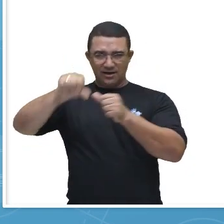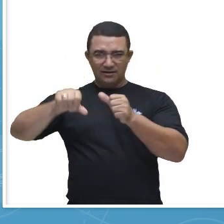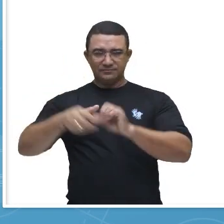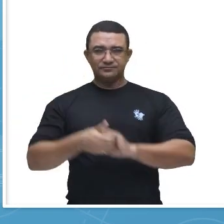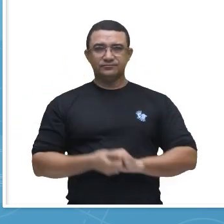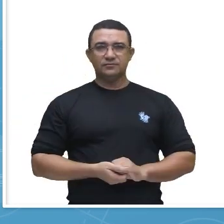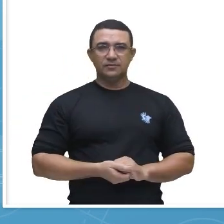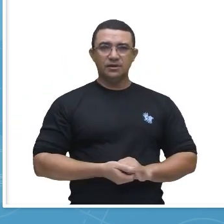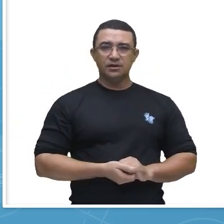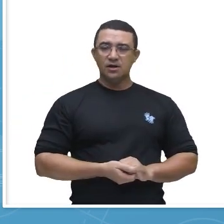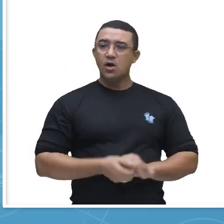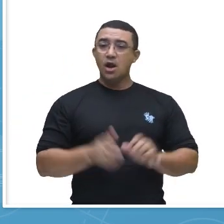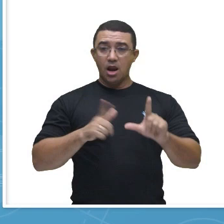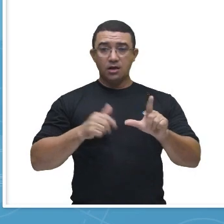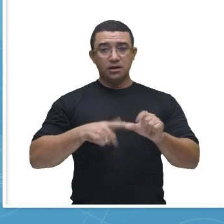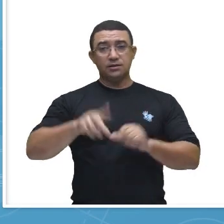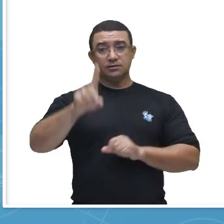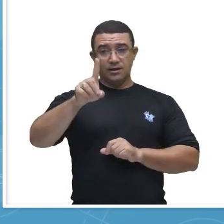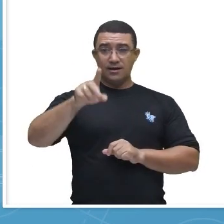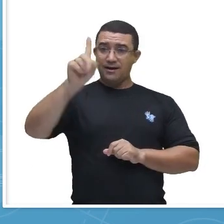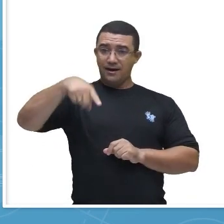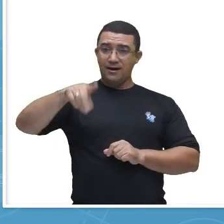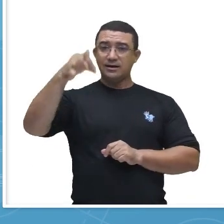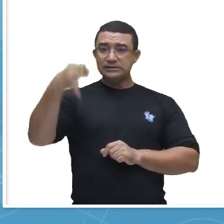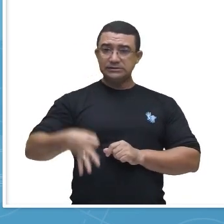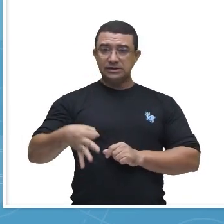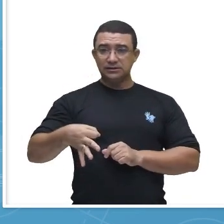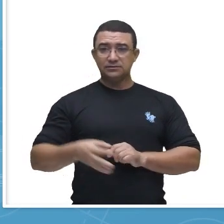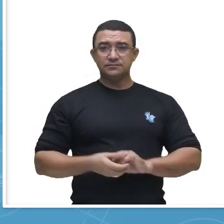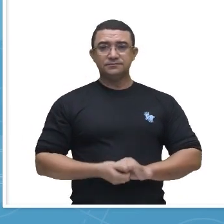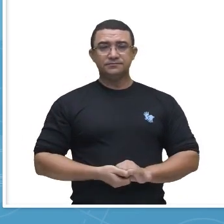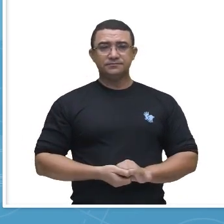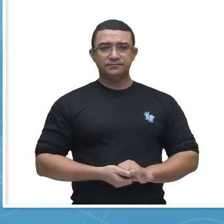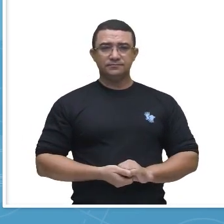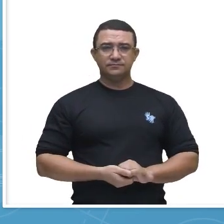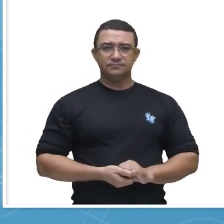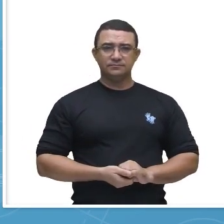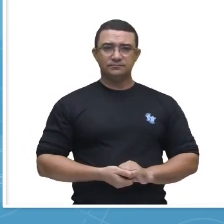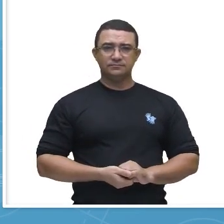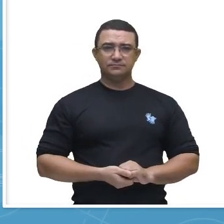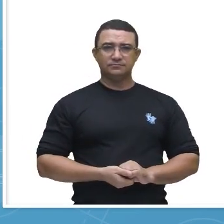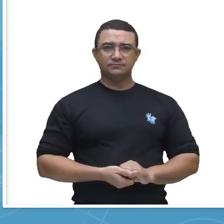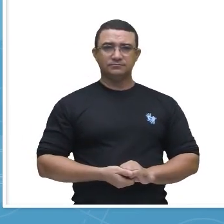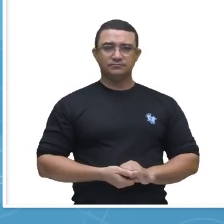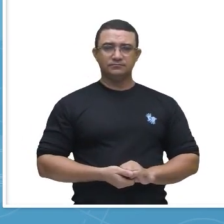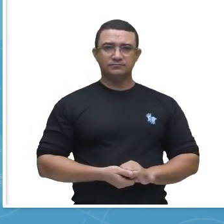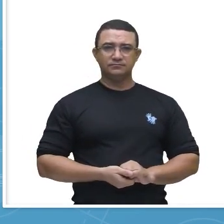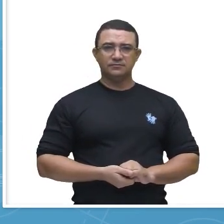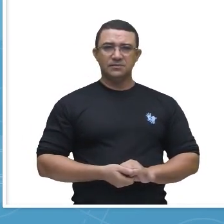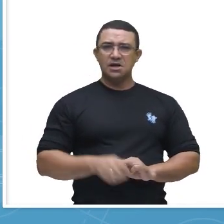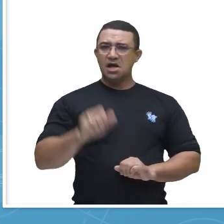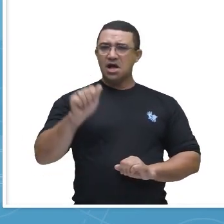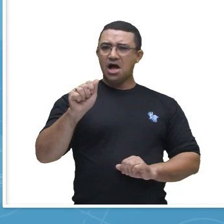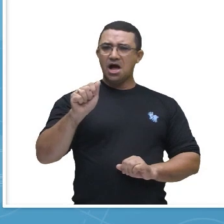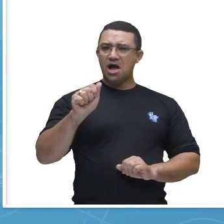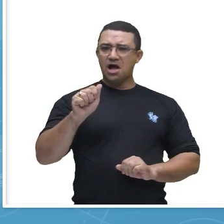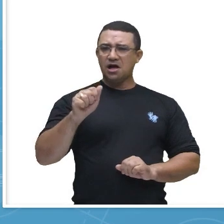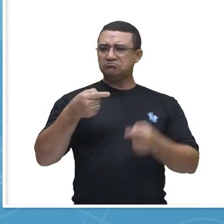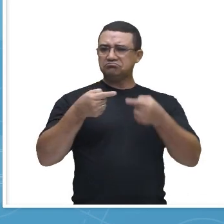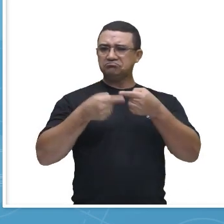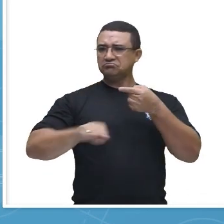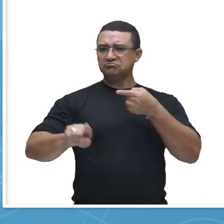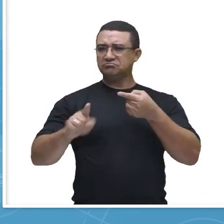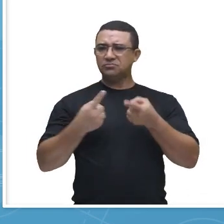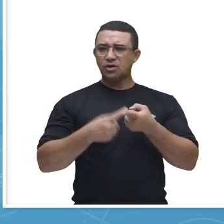a letra D, tá bom? Por que que torna a questão, a letra A, incorreta,